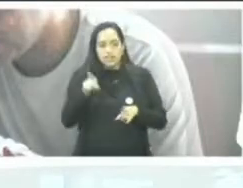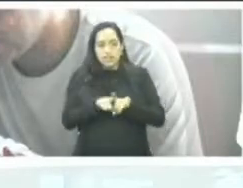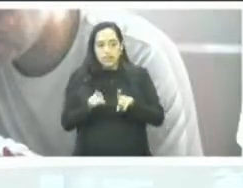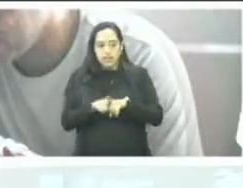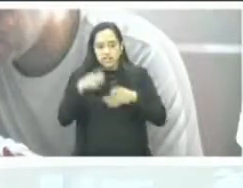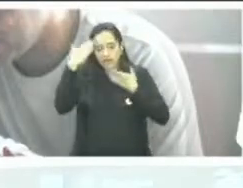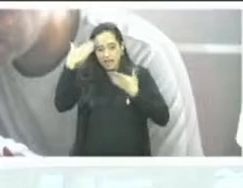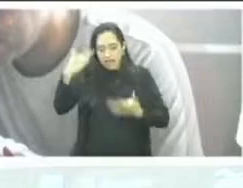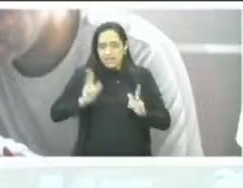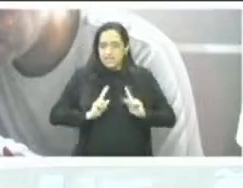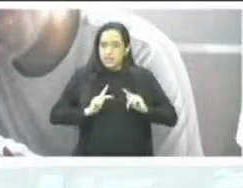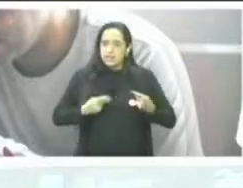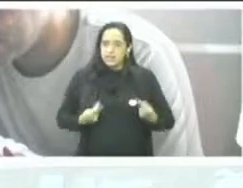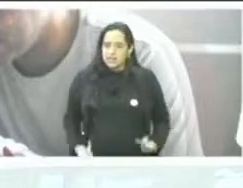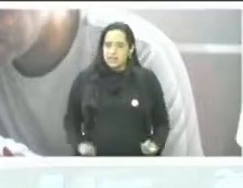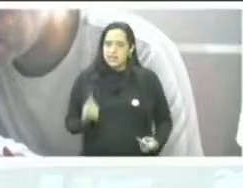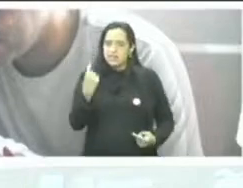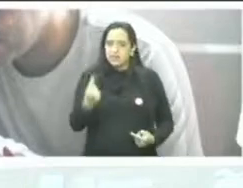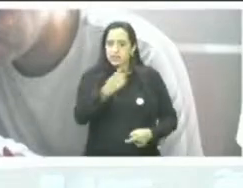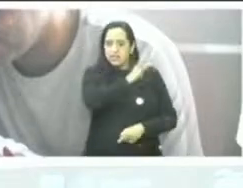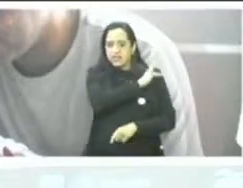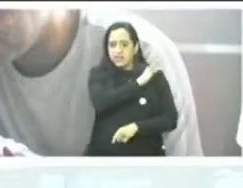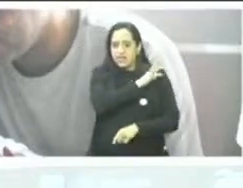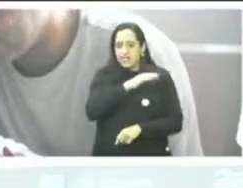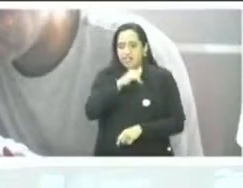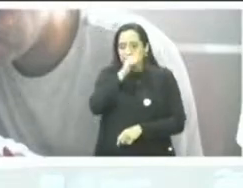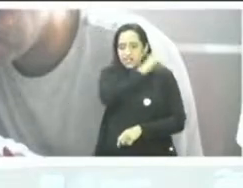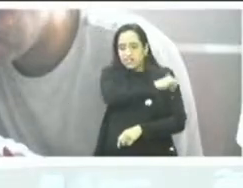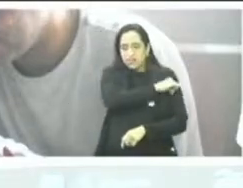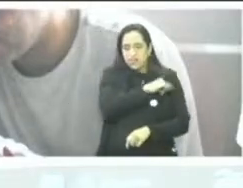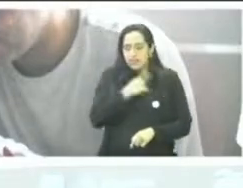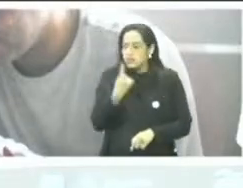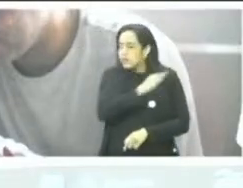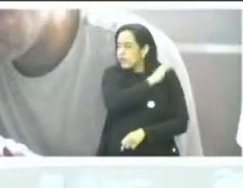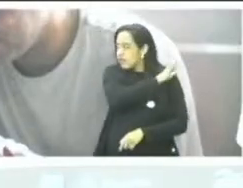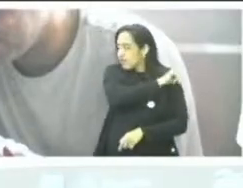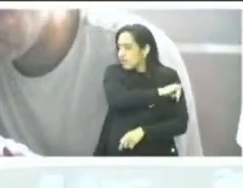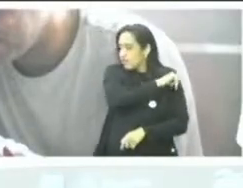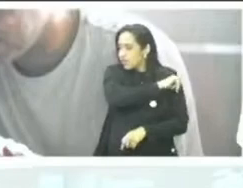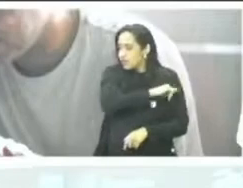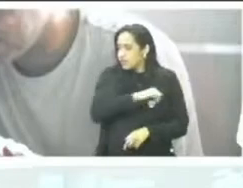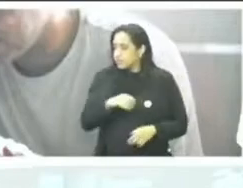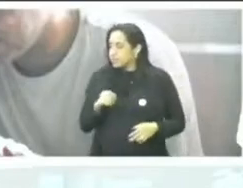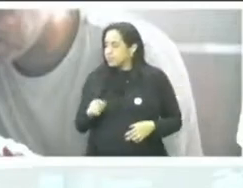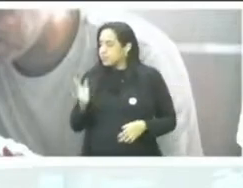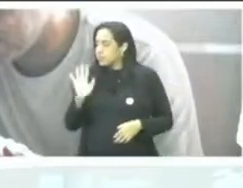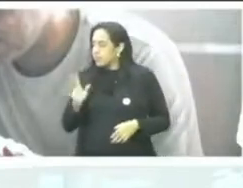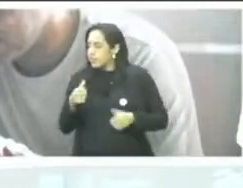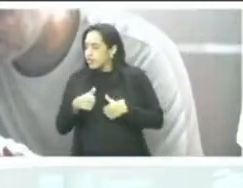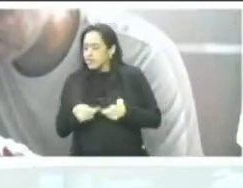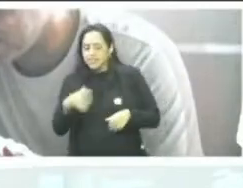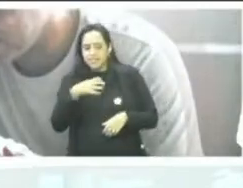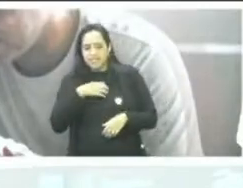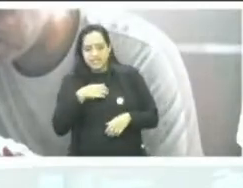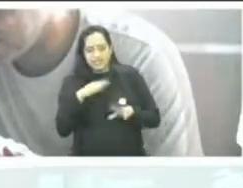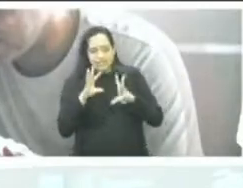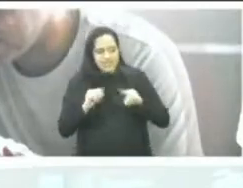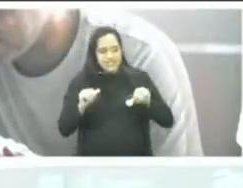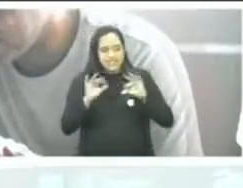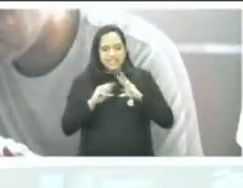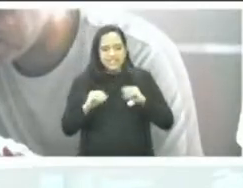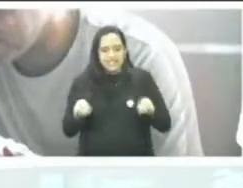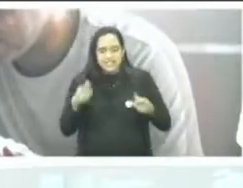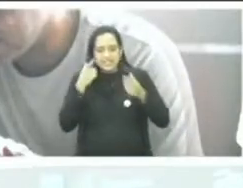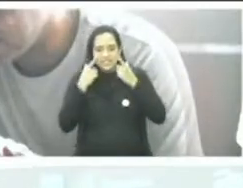à humanização de uma técnica de enfermagem, de uma enfermeira. Eu já estava muito sensível ali dentro